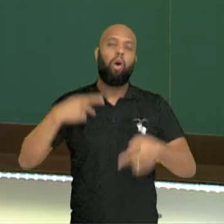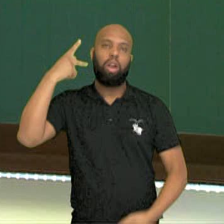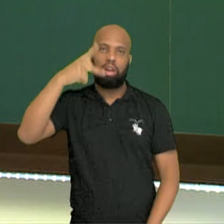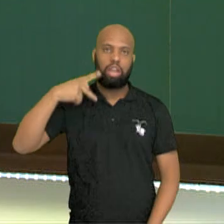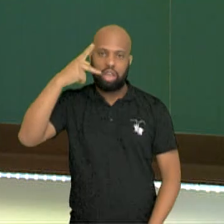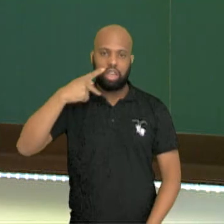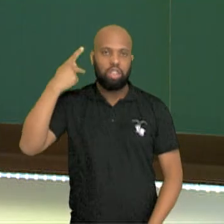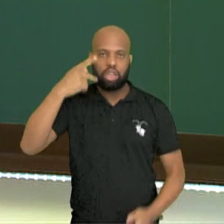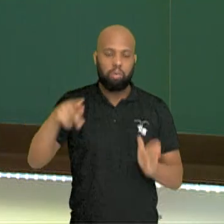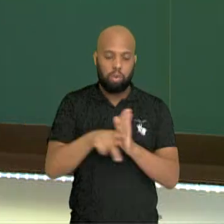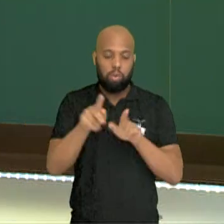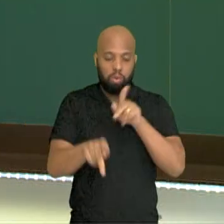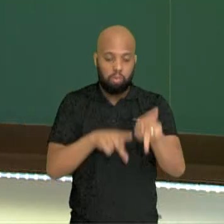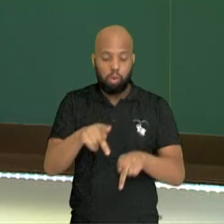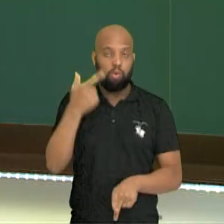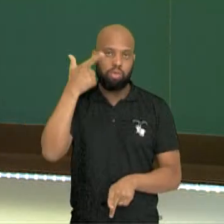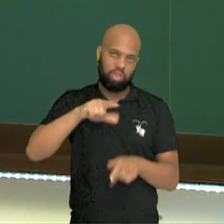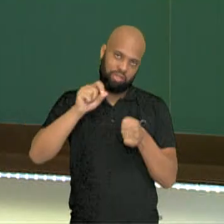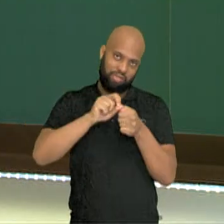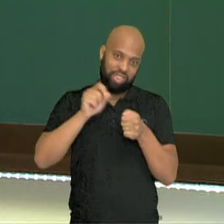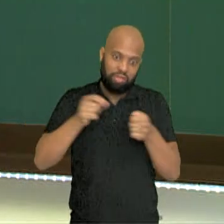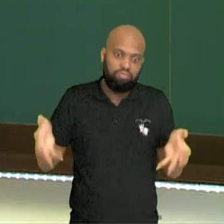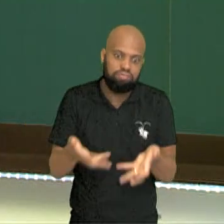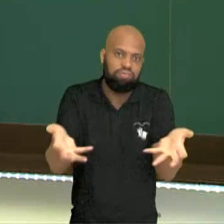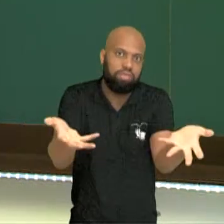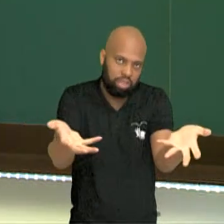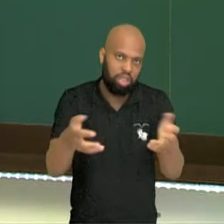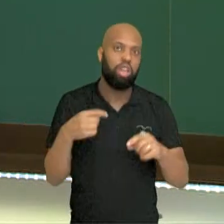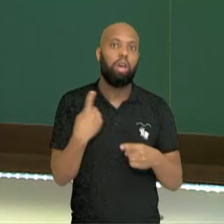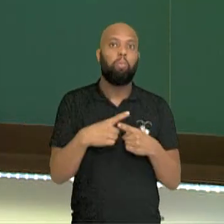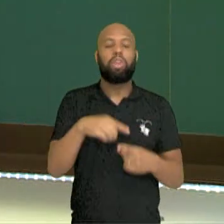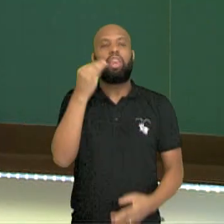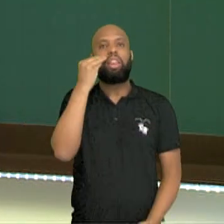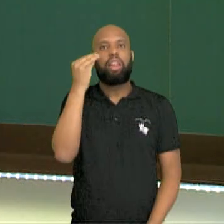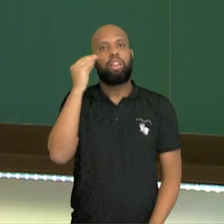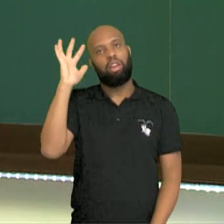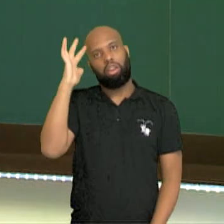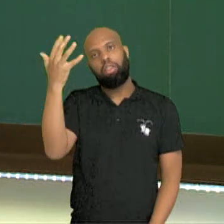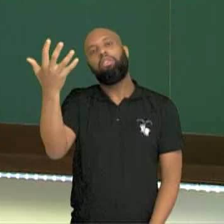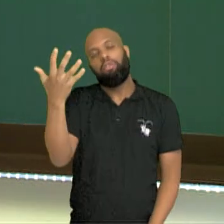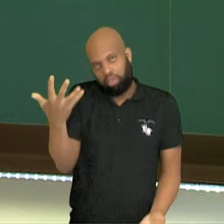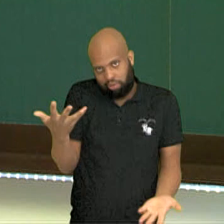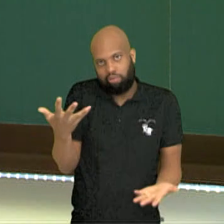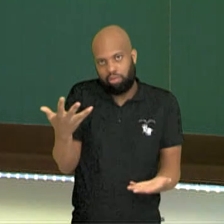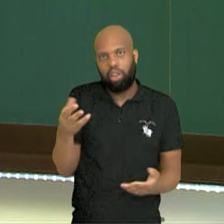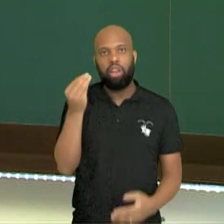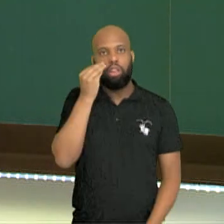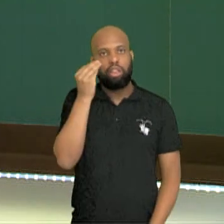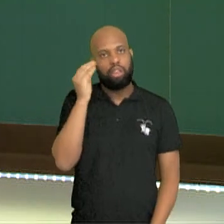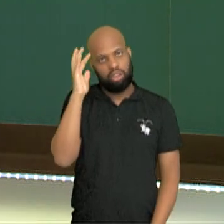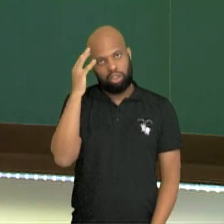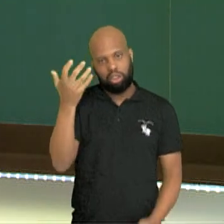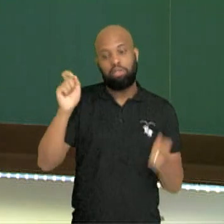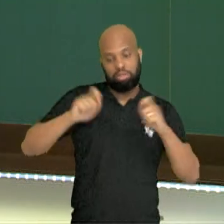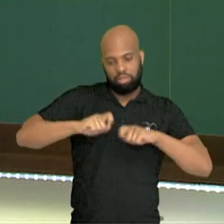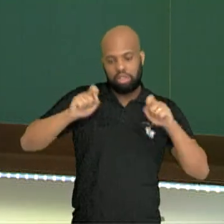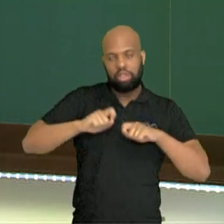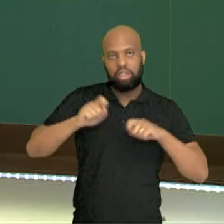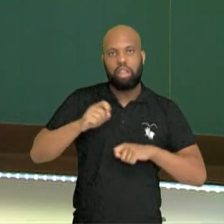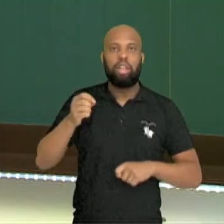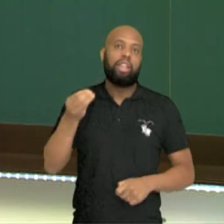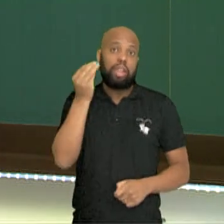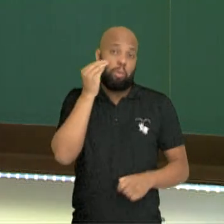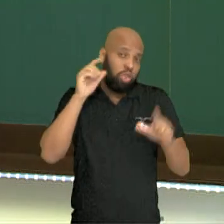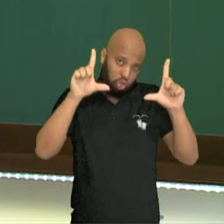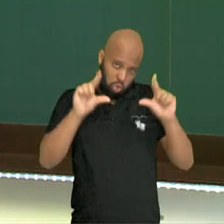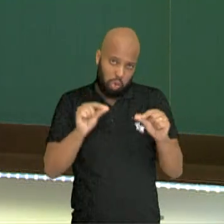ser implementadas na tentativa, né, de máxima resolução né, da máxima possibilidade pelo menos, de